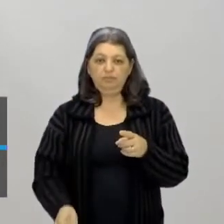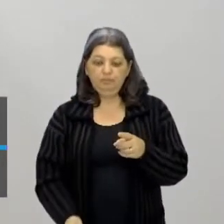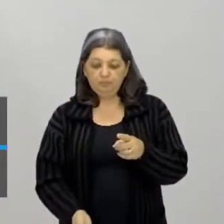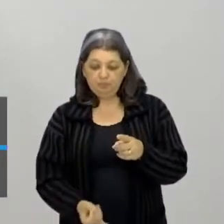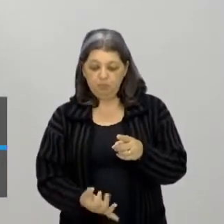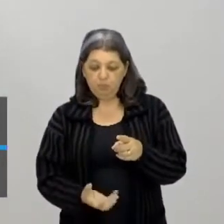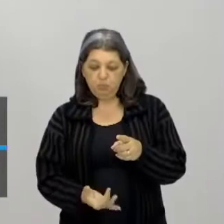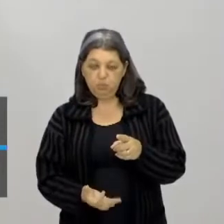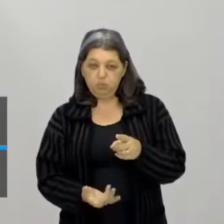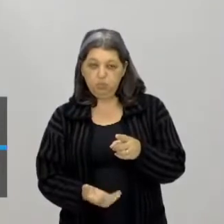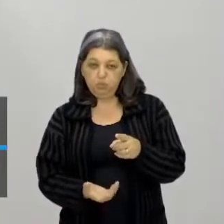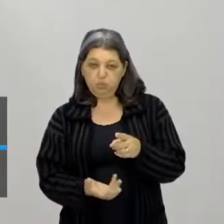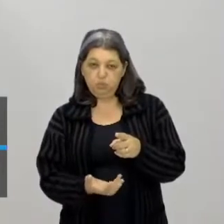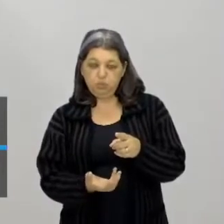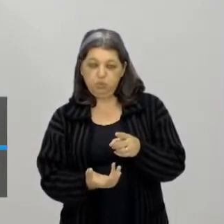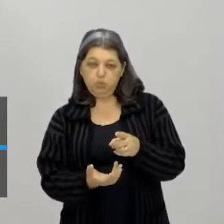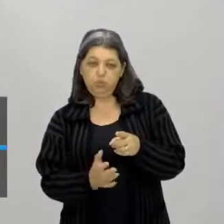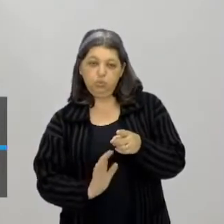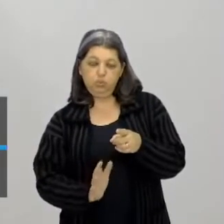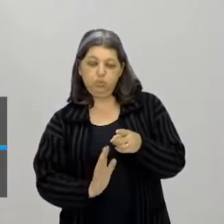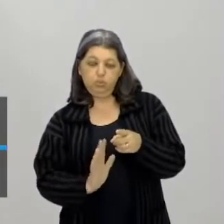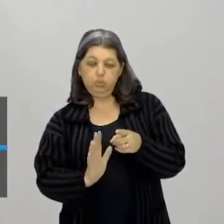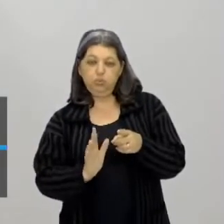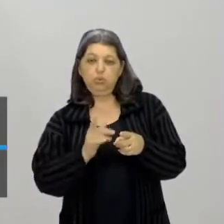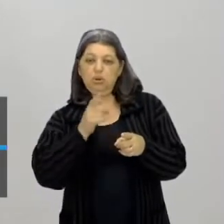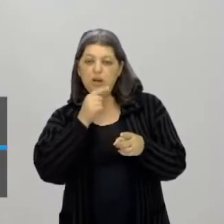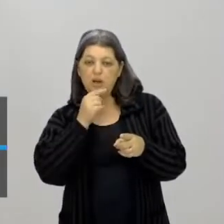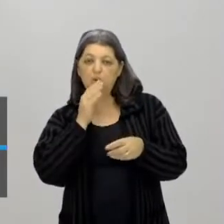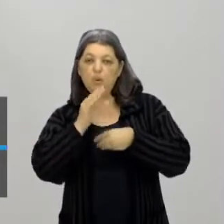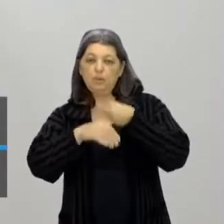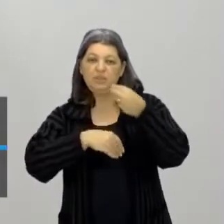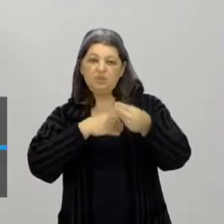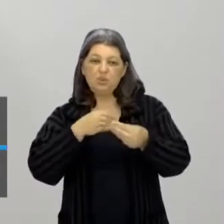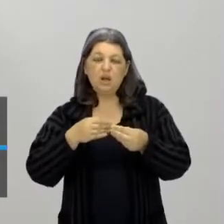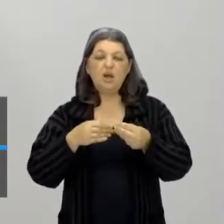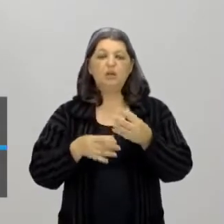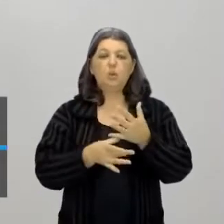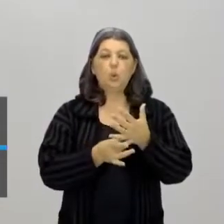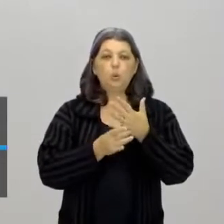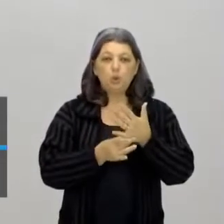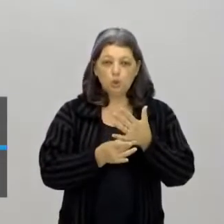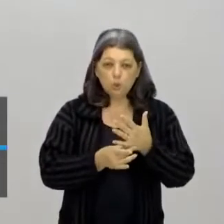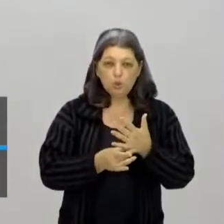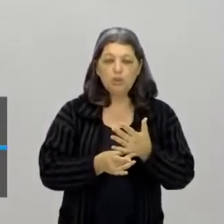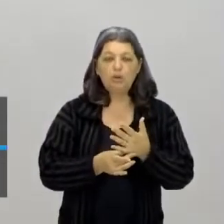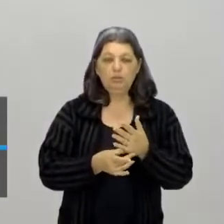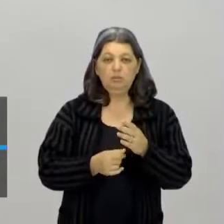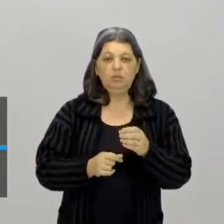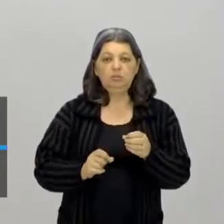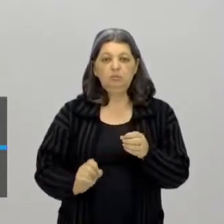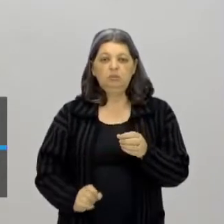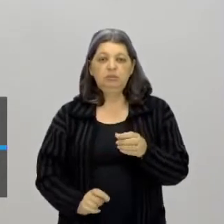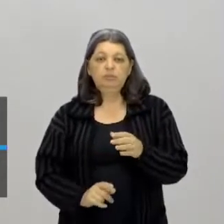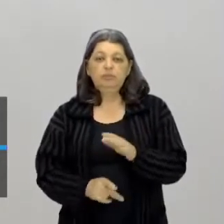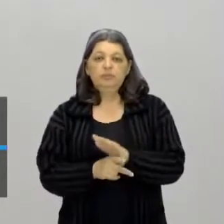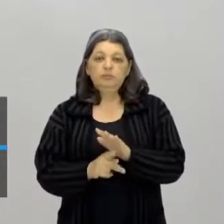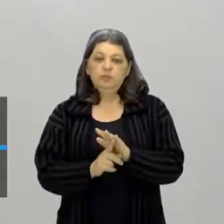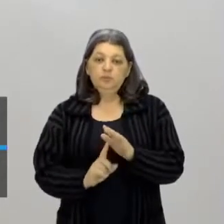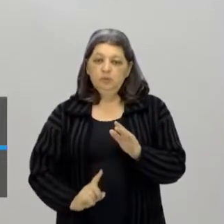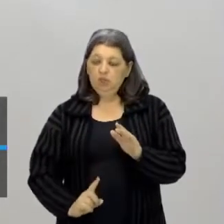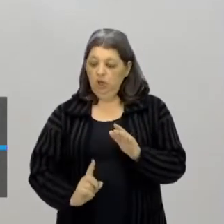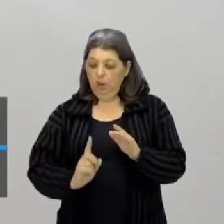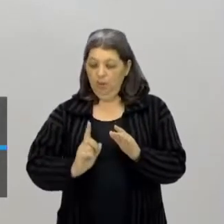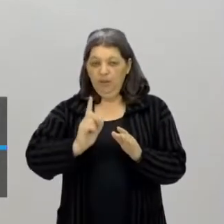esse vapor subindo ali de vapor de água, de gordura misturado e tudo mais, sobe, é um sistema chamado convecção,